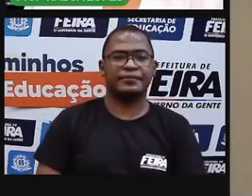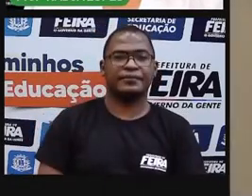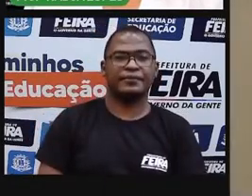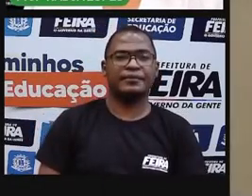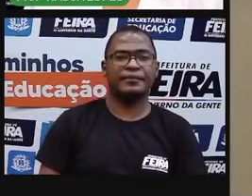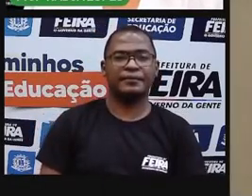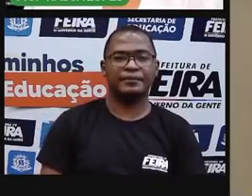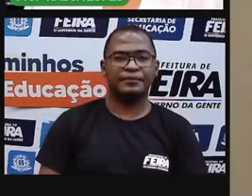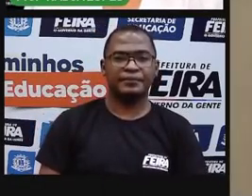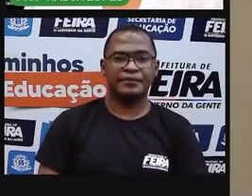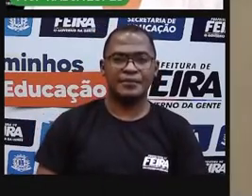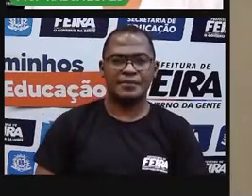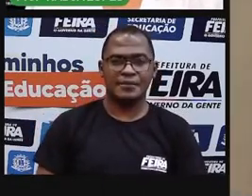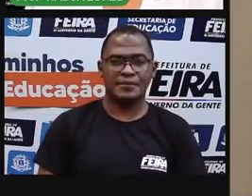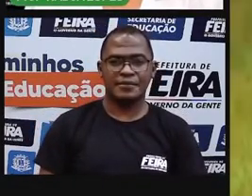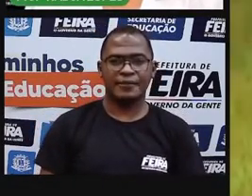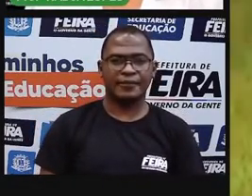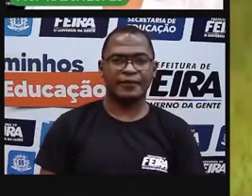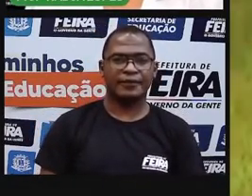E aí